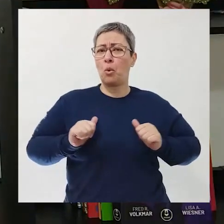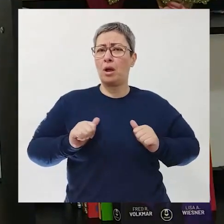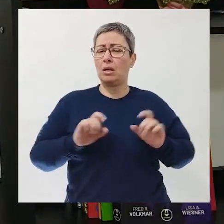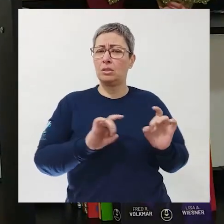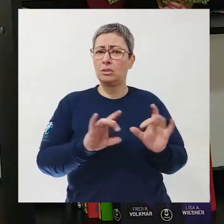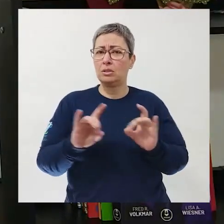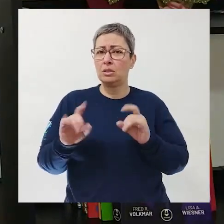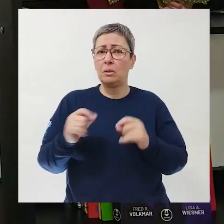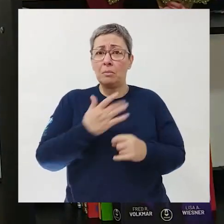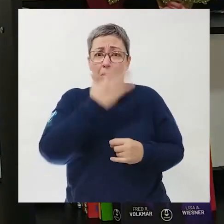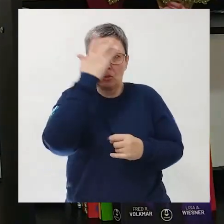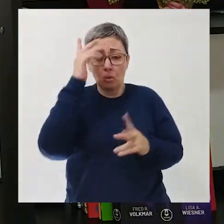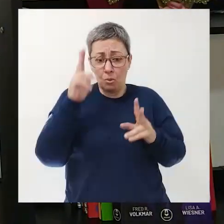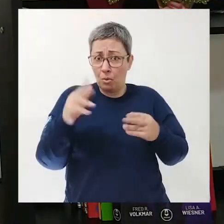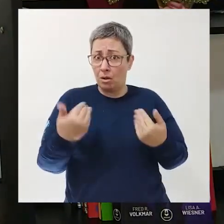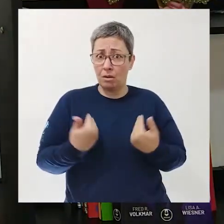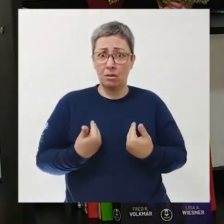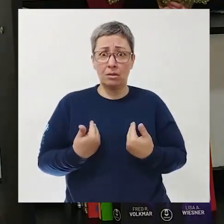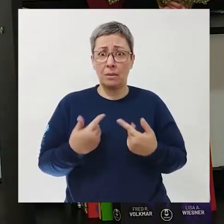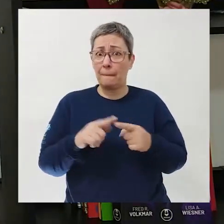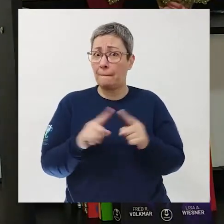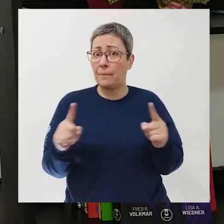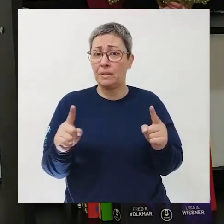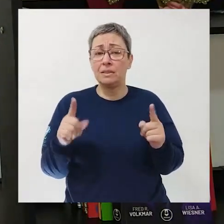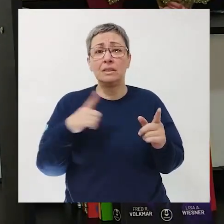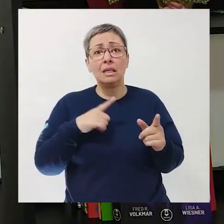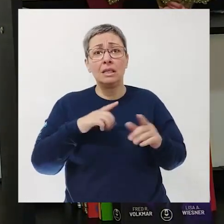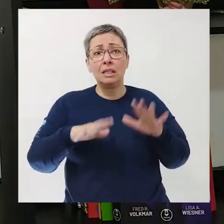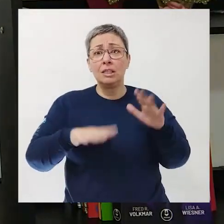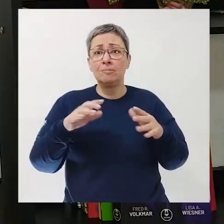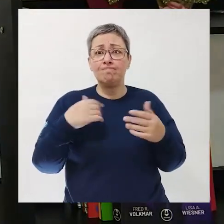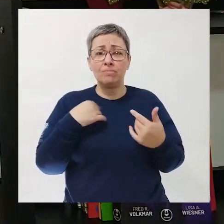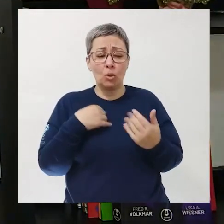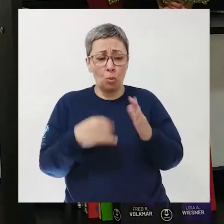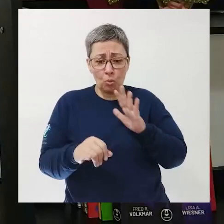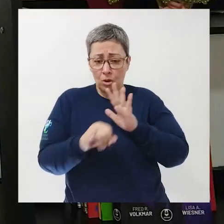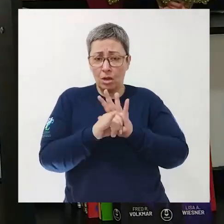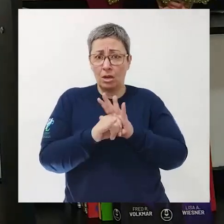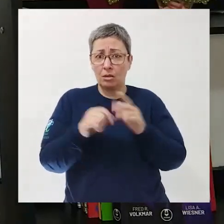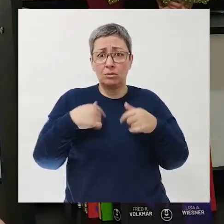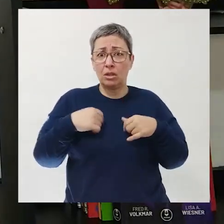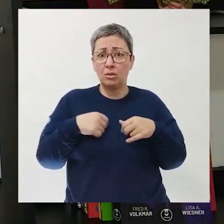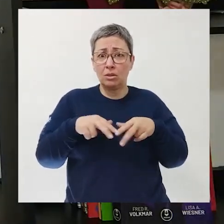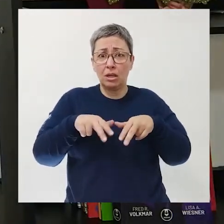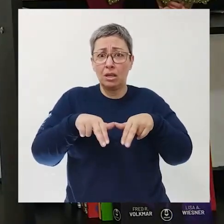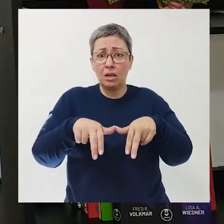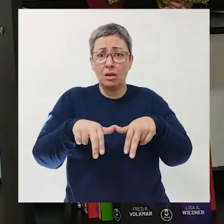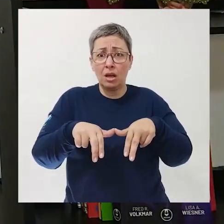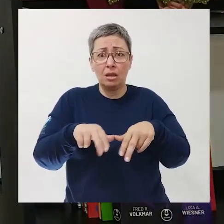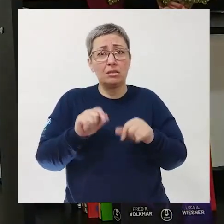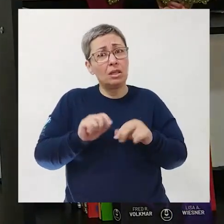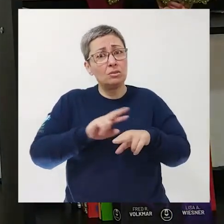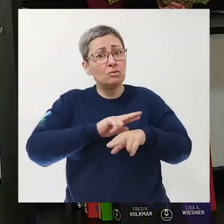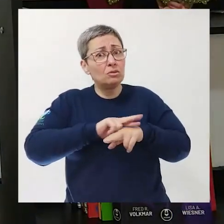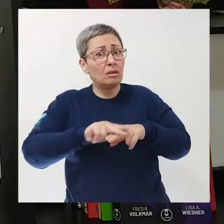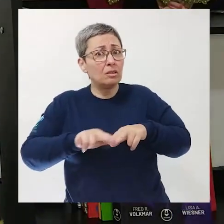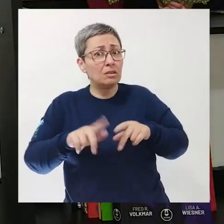Porque são pessoas como nós, né? Mas que, de repente, não se identificam com o órgão genital ao qual nasceu,